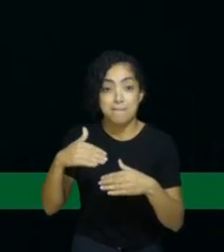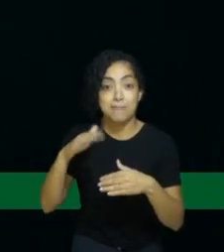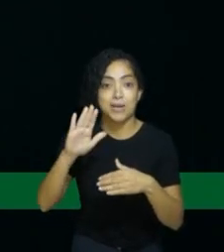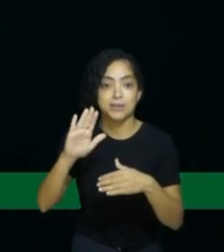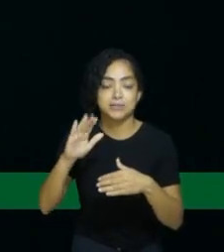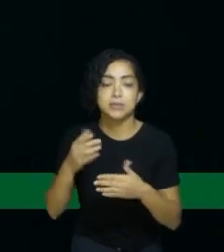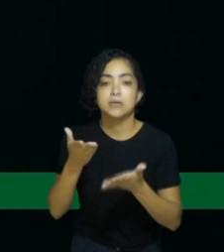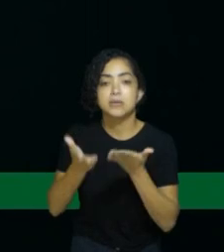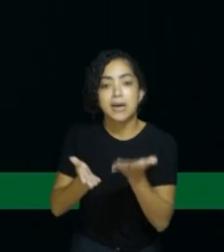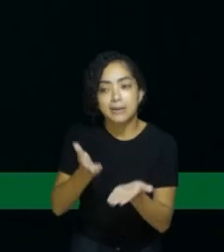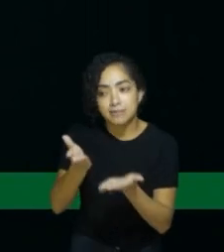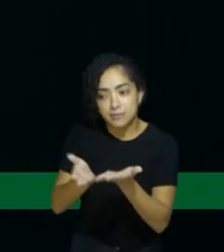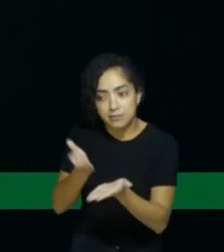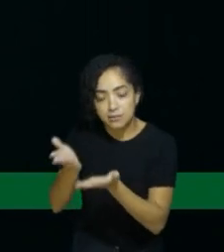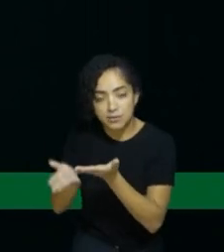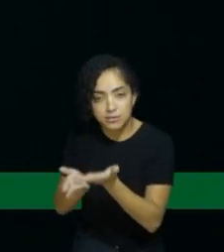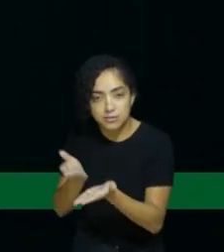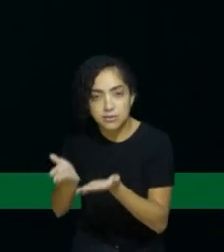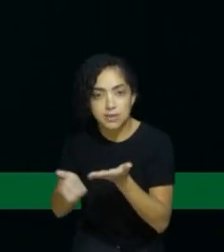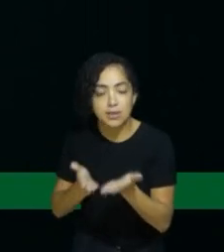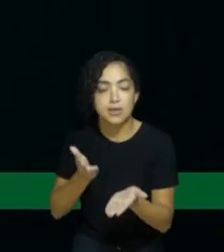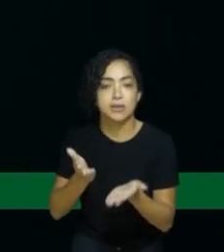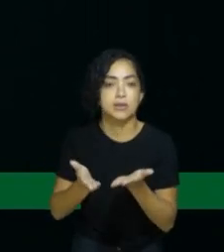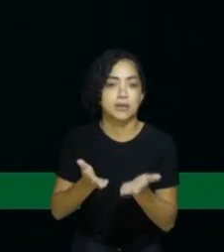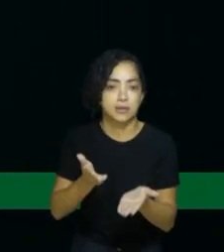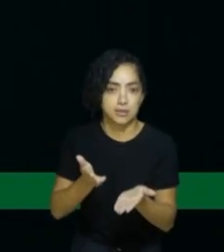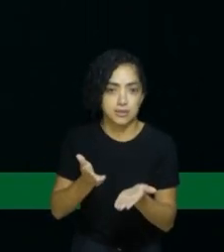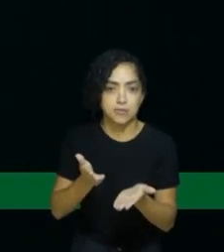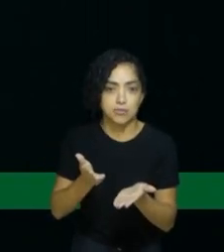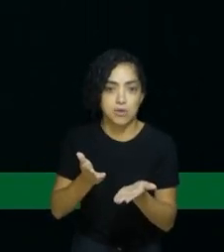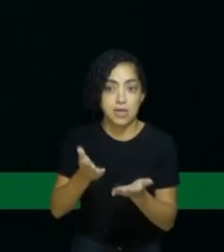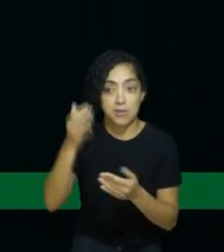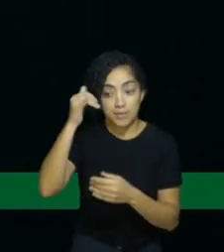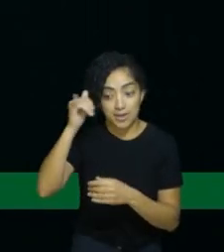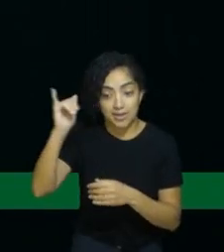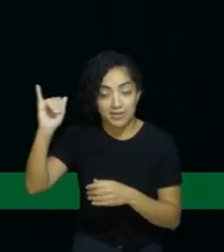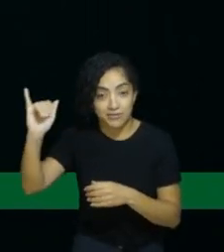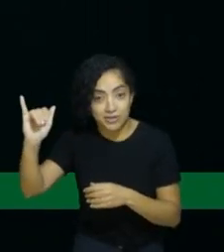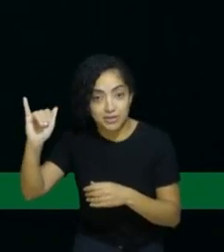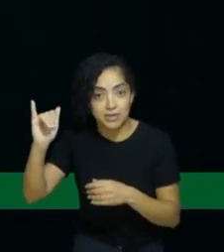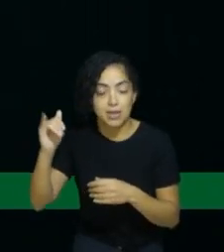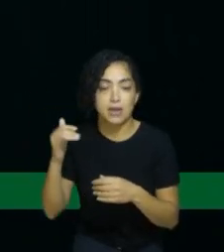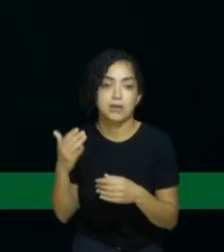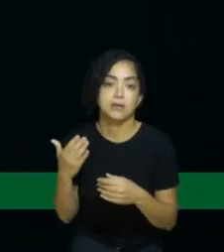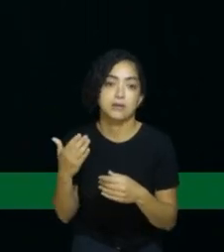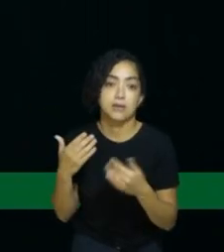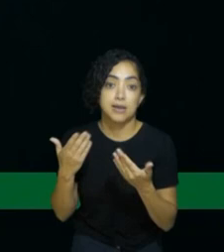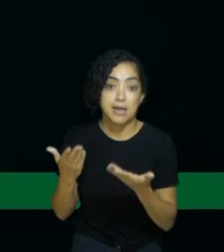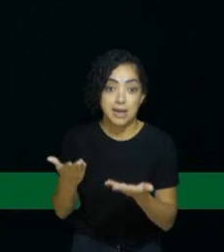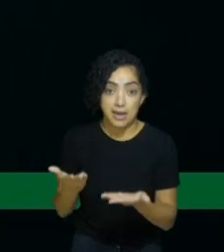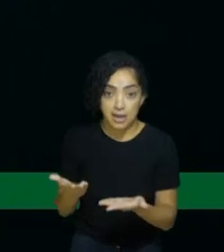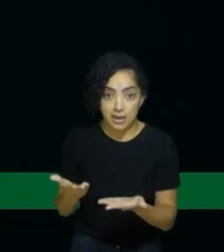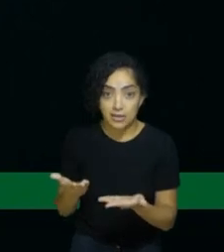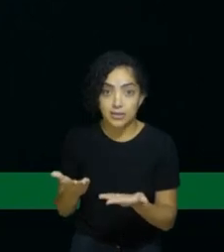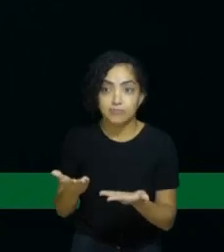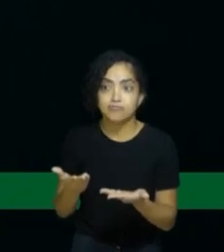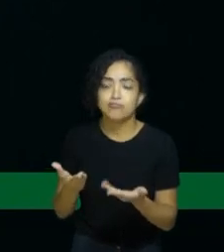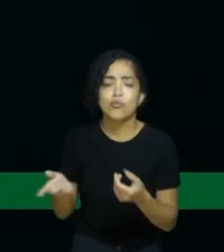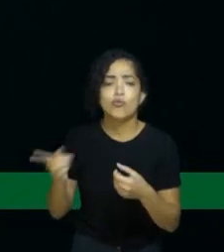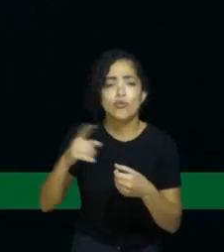atender os pacientes desde a prevenção até a sua Reintegração